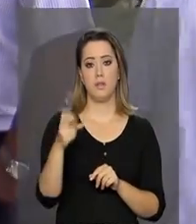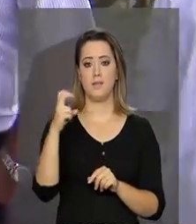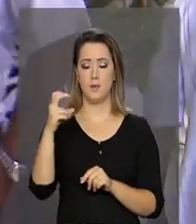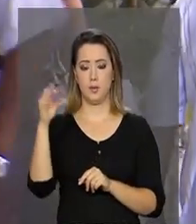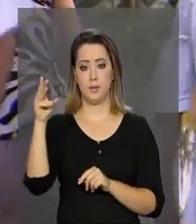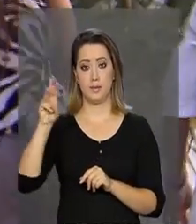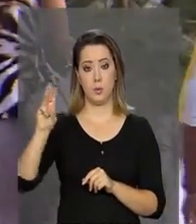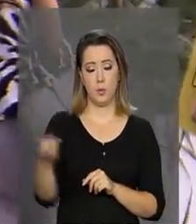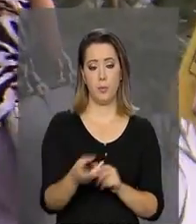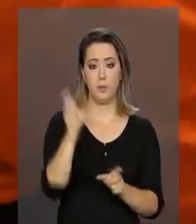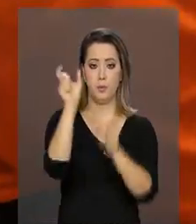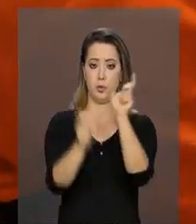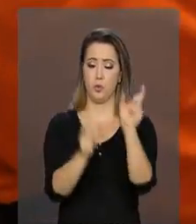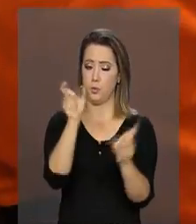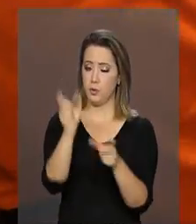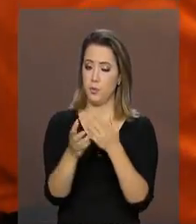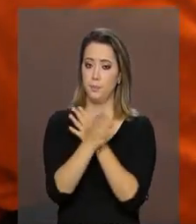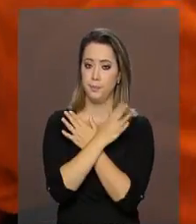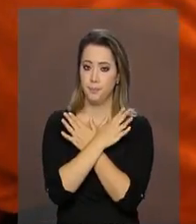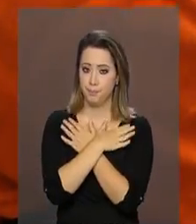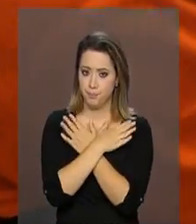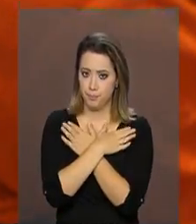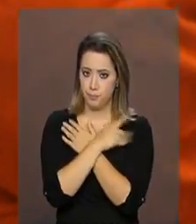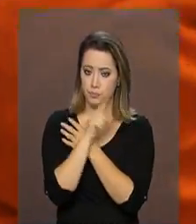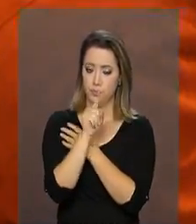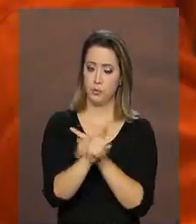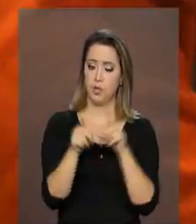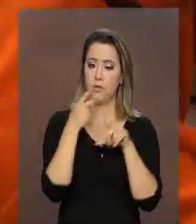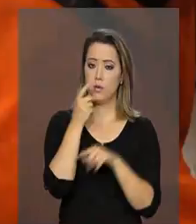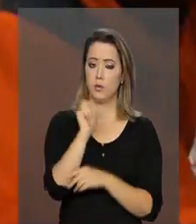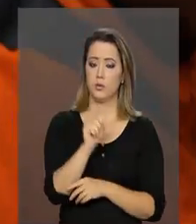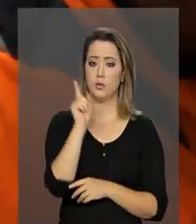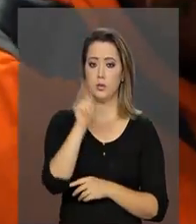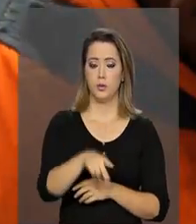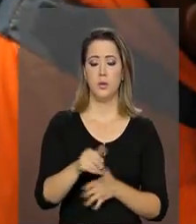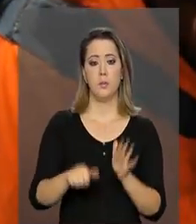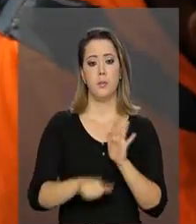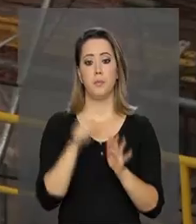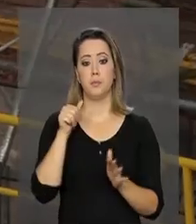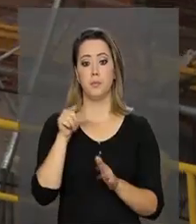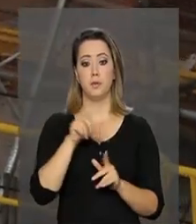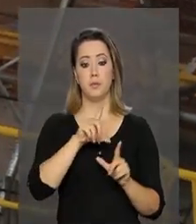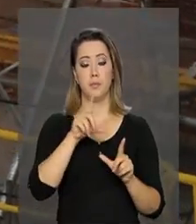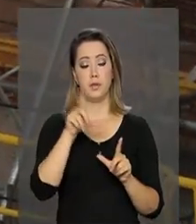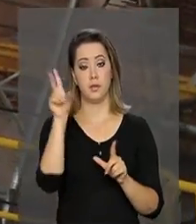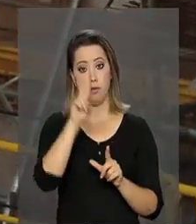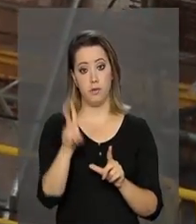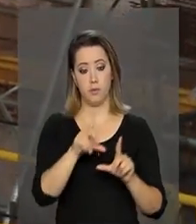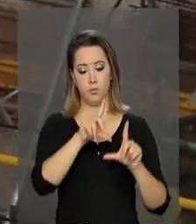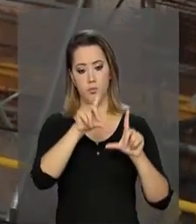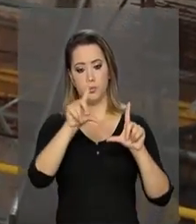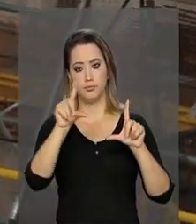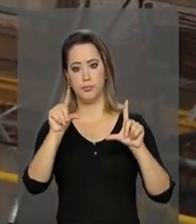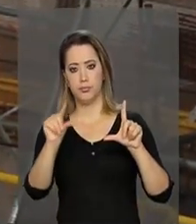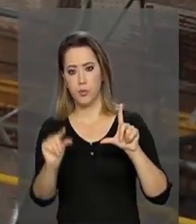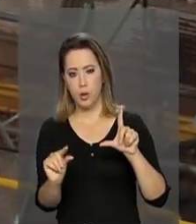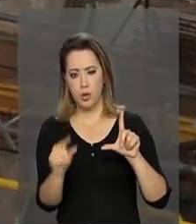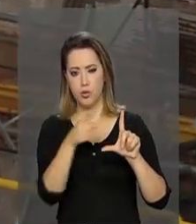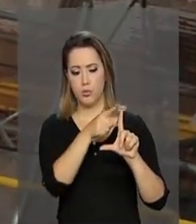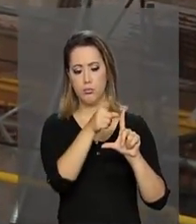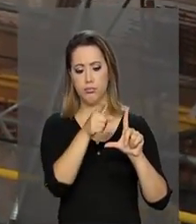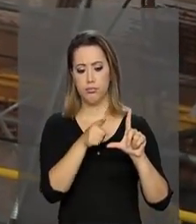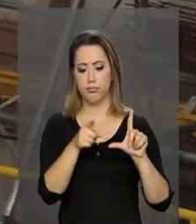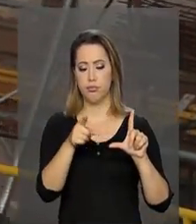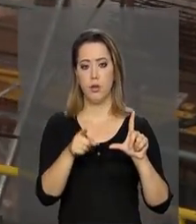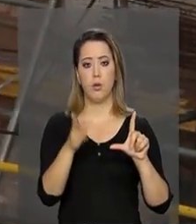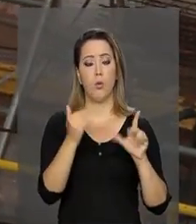trabalhadores desempregados segundo o IBGE essa é a primeira queda na taxa de desocupação do país